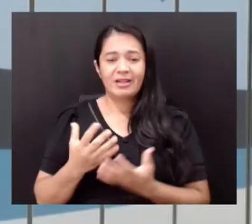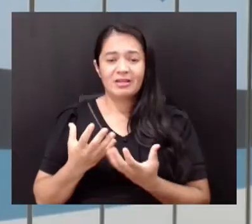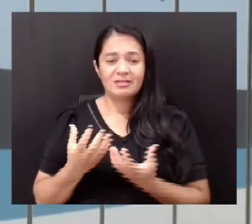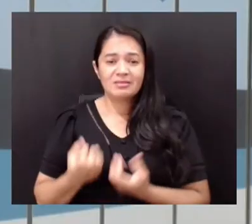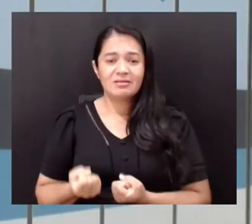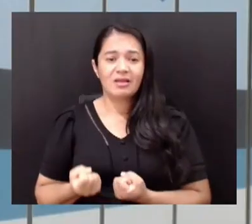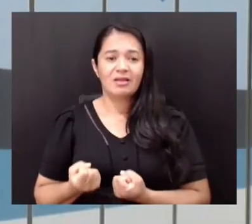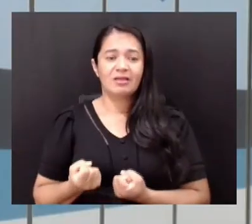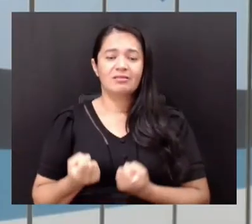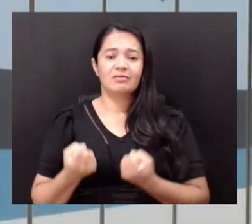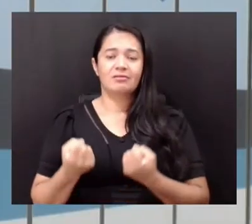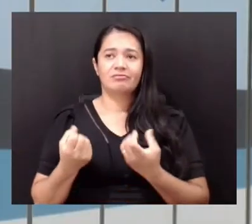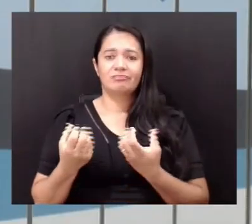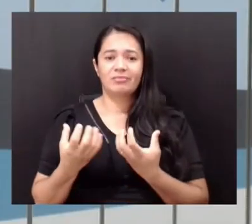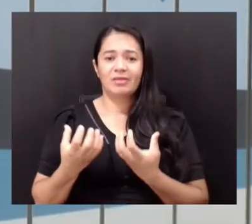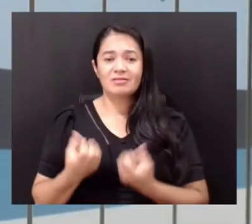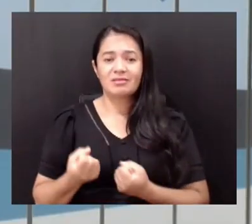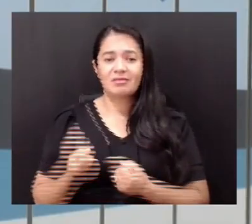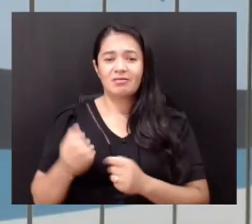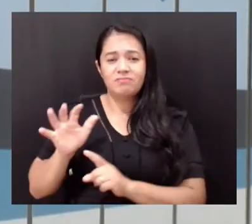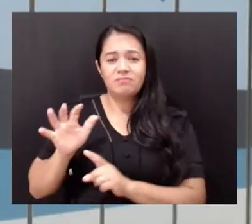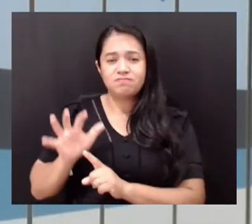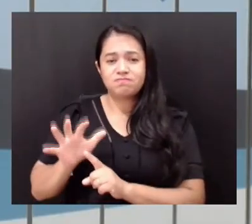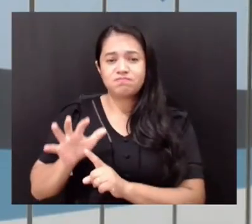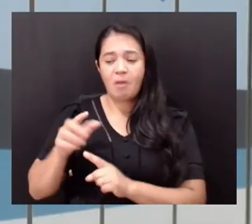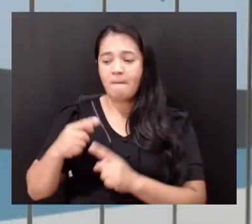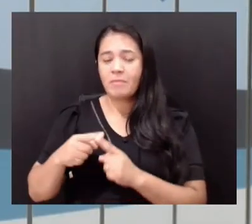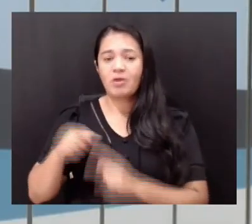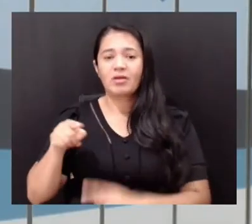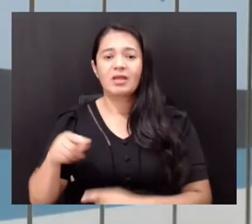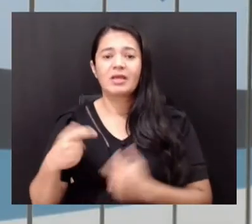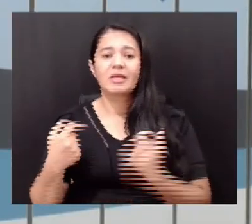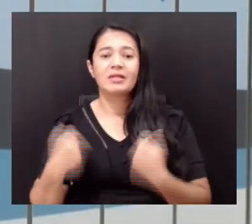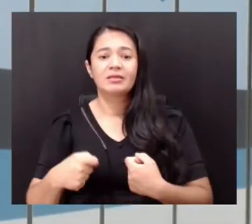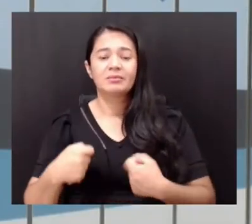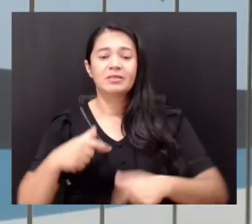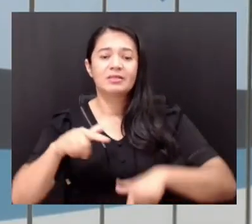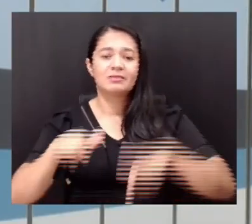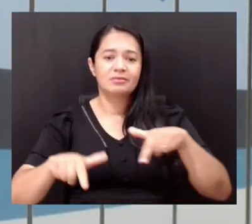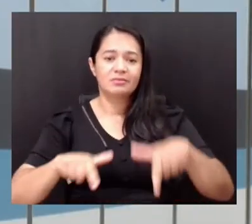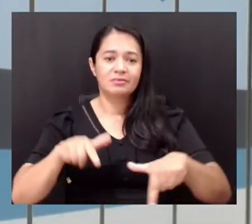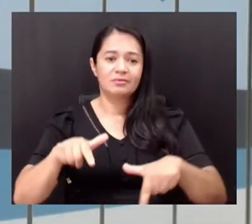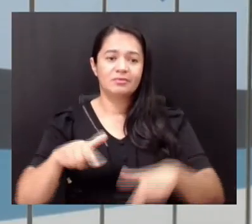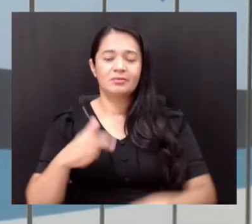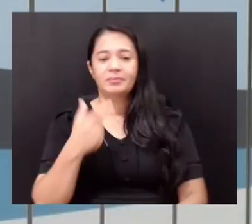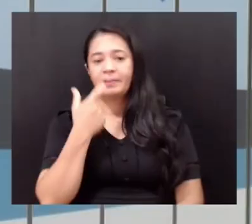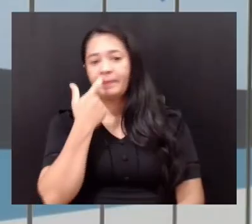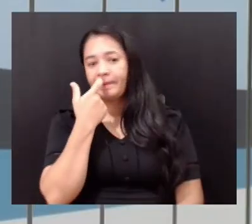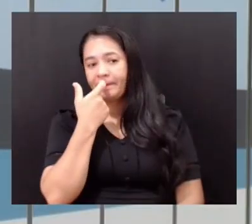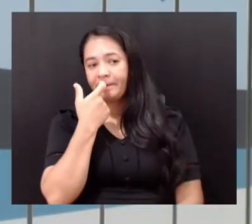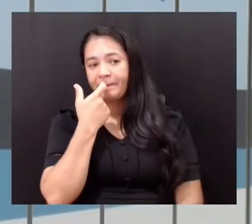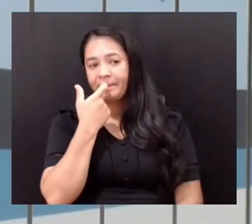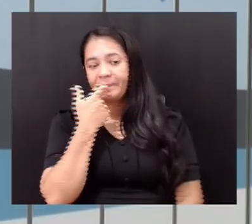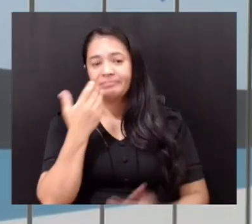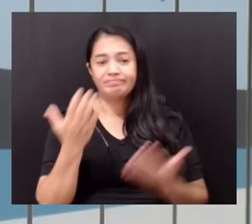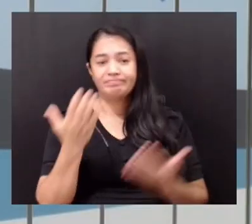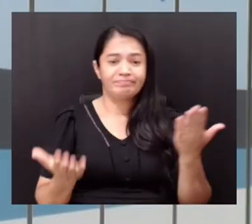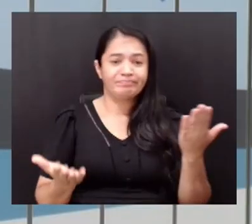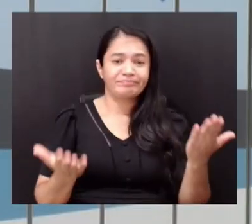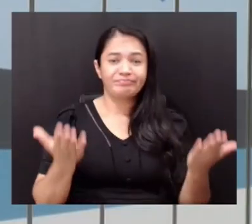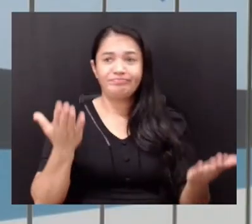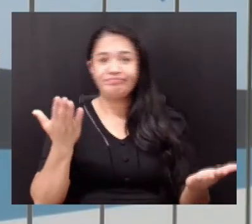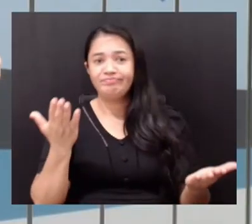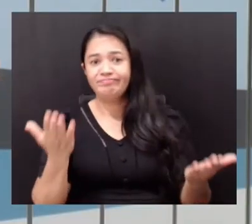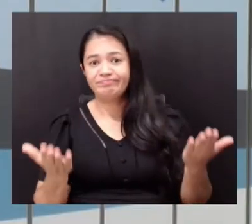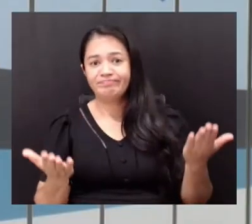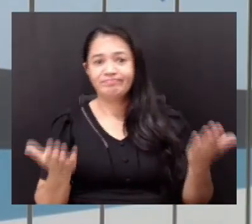de pressão, porque ele precisa do emprego. Então, a gente começa a entrar,